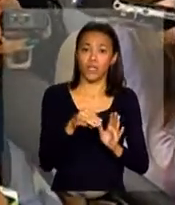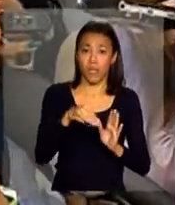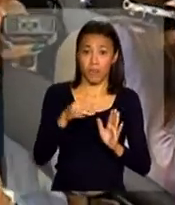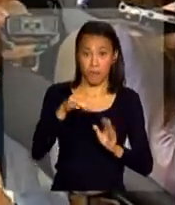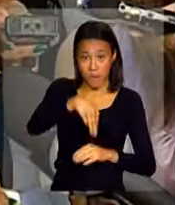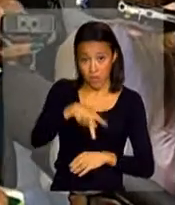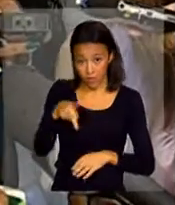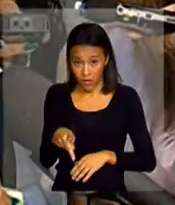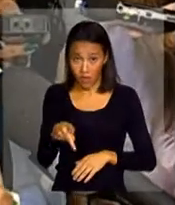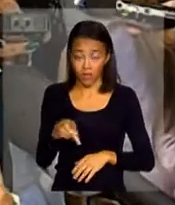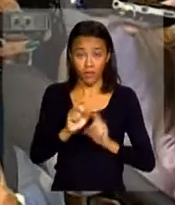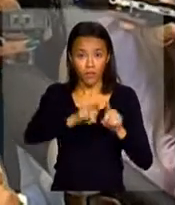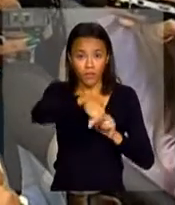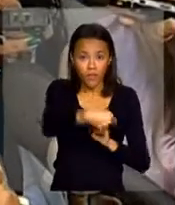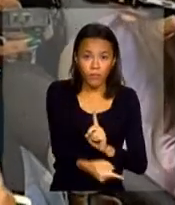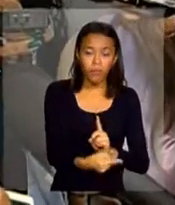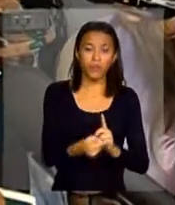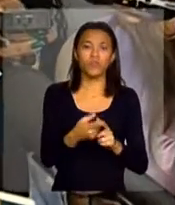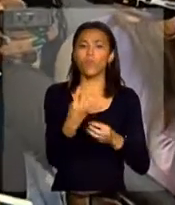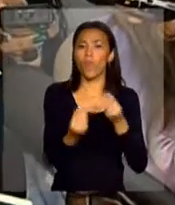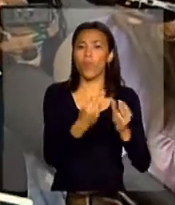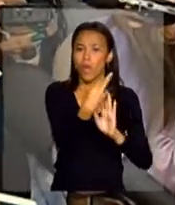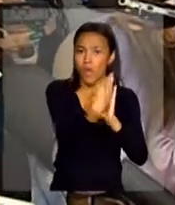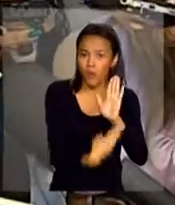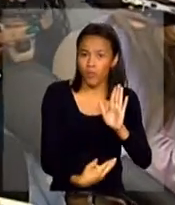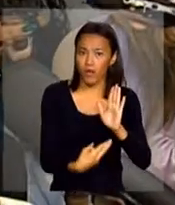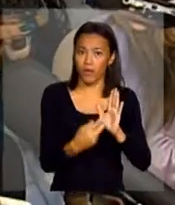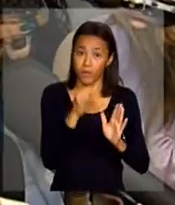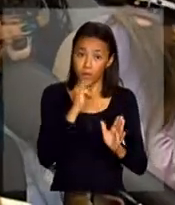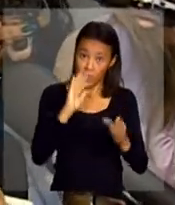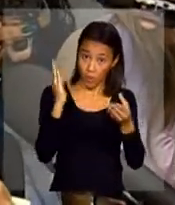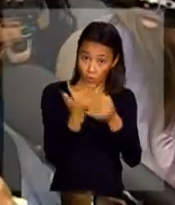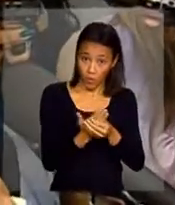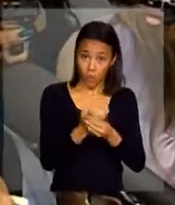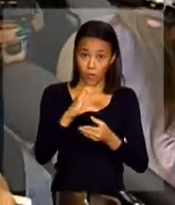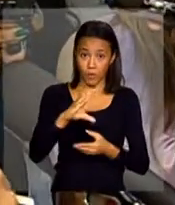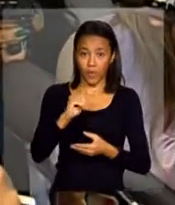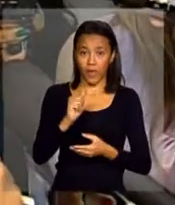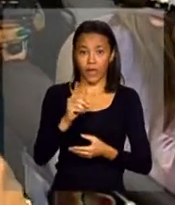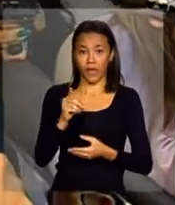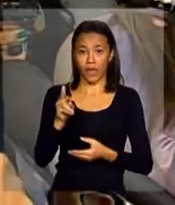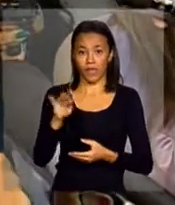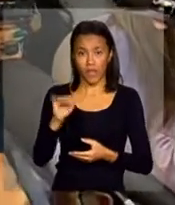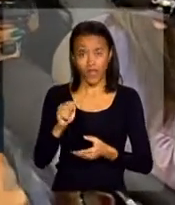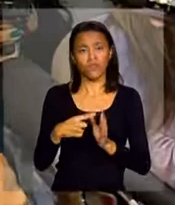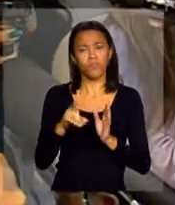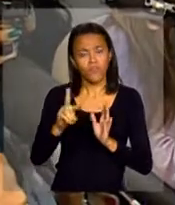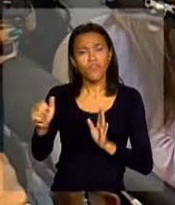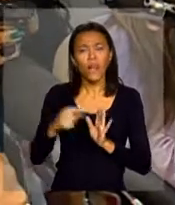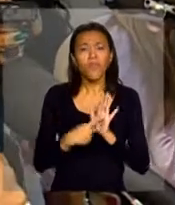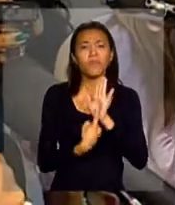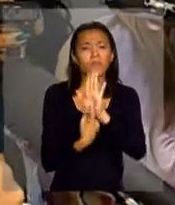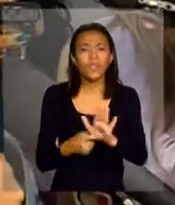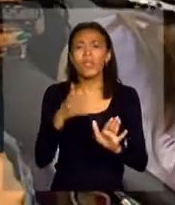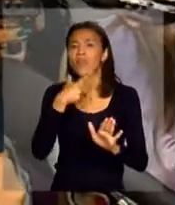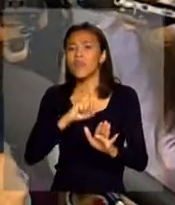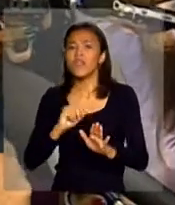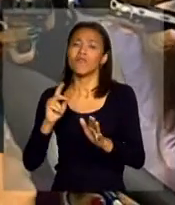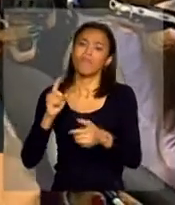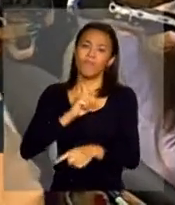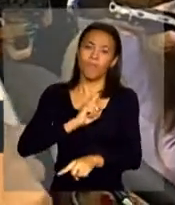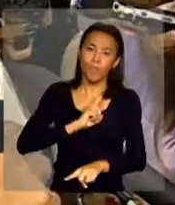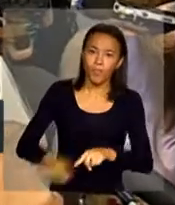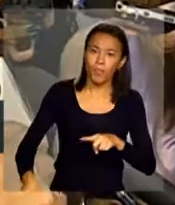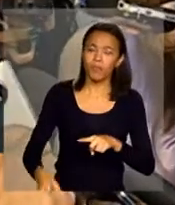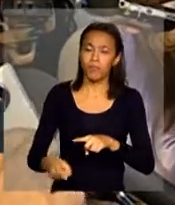provisória. Depois nós estamos tratando de regularização ambiental. O cadastro vai mostrar, são disposições transitórias, mostrando quem desmatou